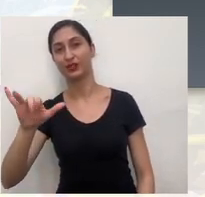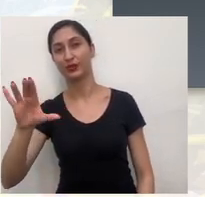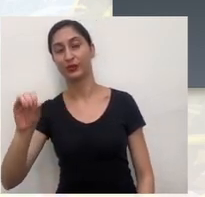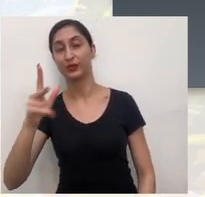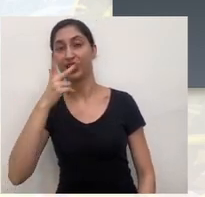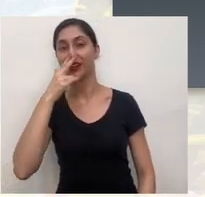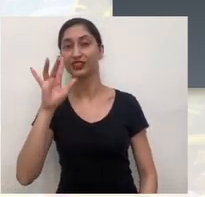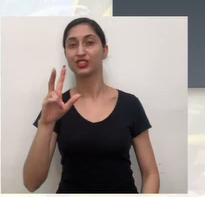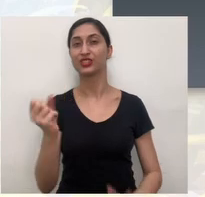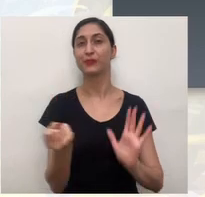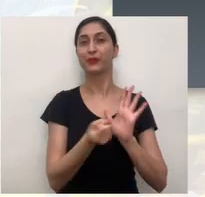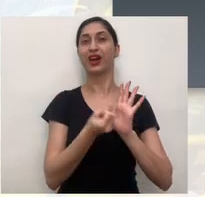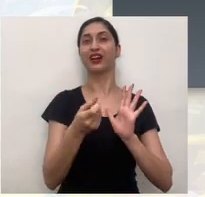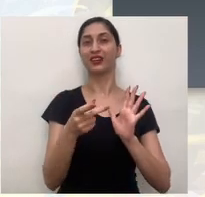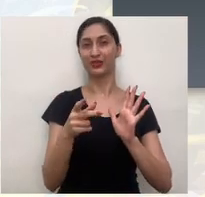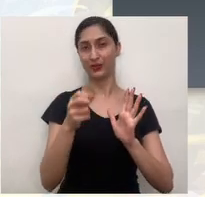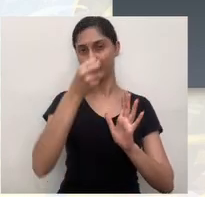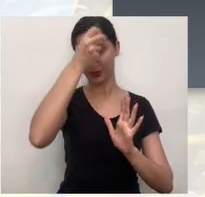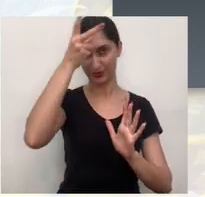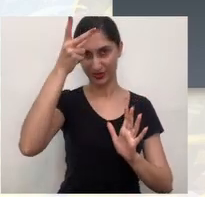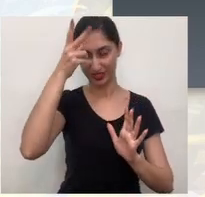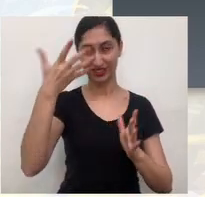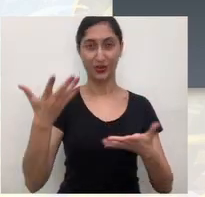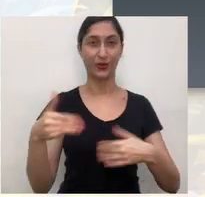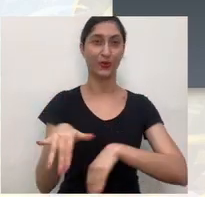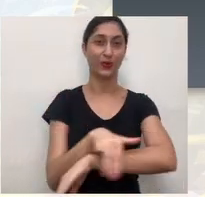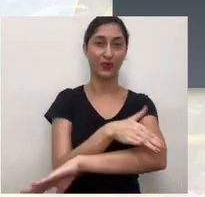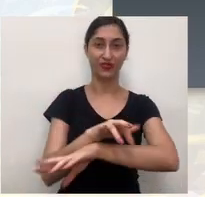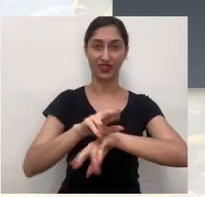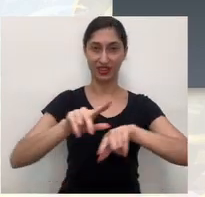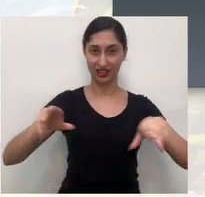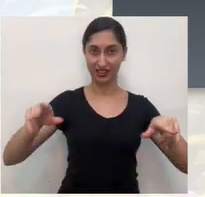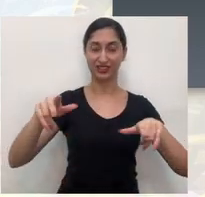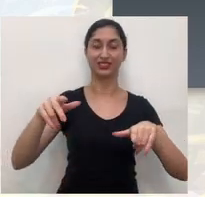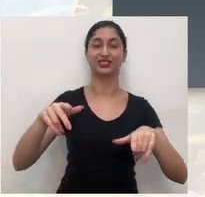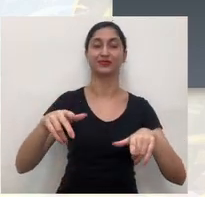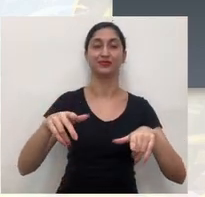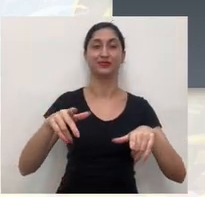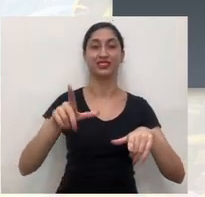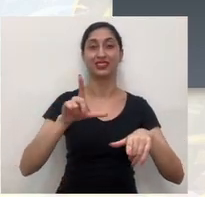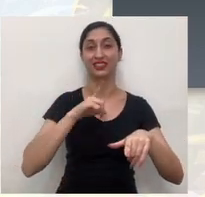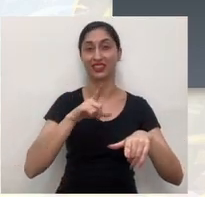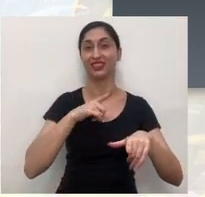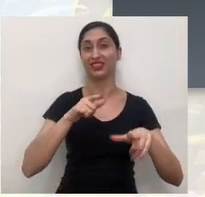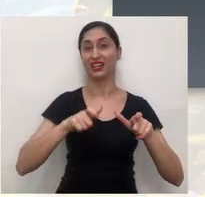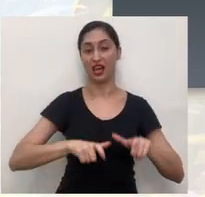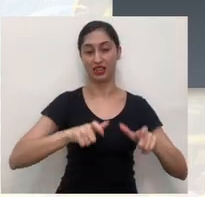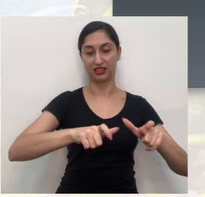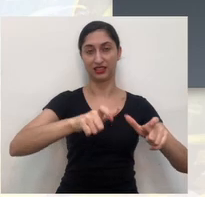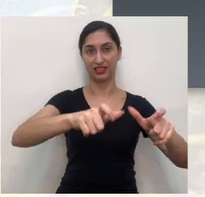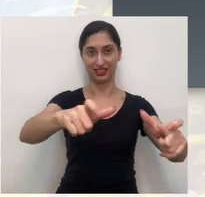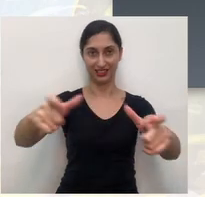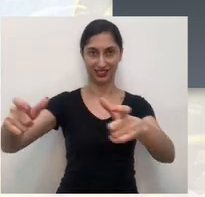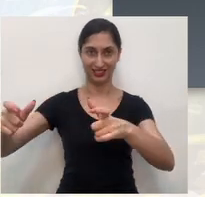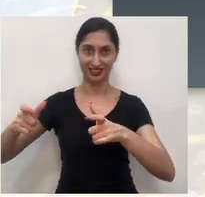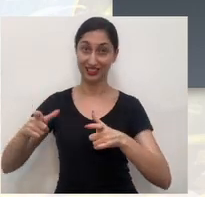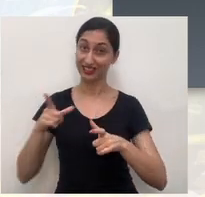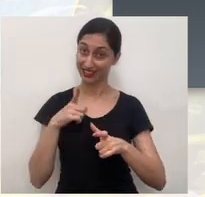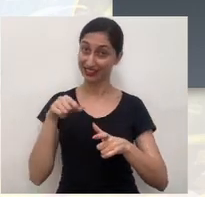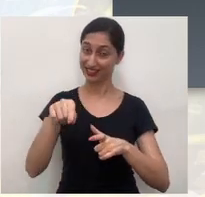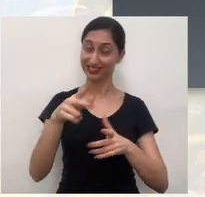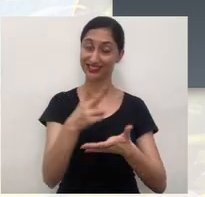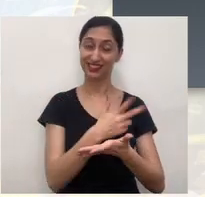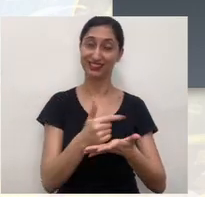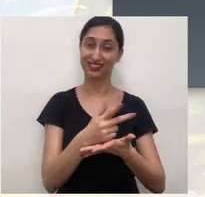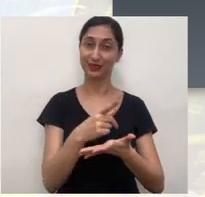as ruas de Santo André, ou grande parte das ruas, são revestidas com ladrilhos hidráulicos com esse desenho de